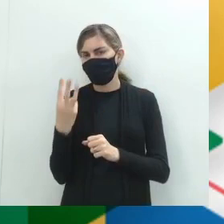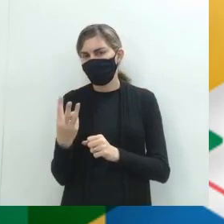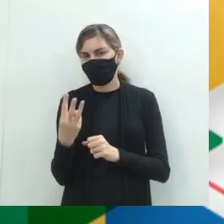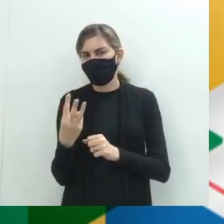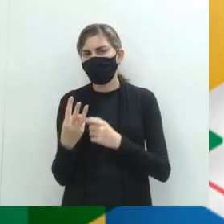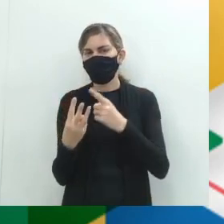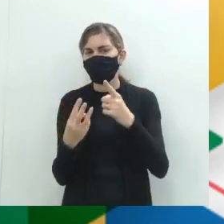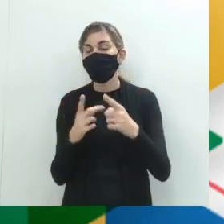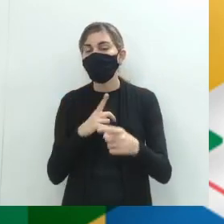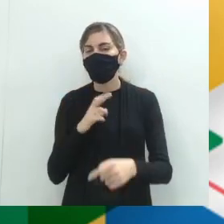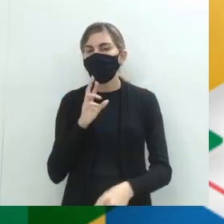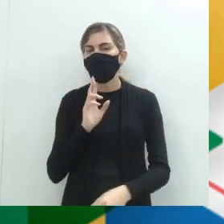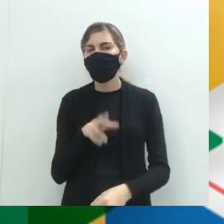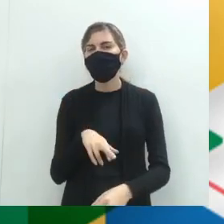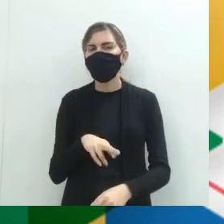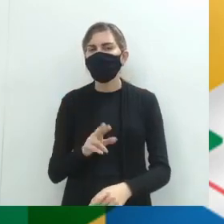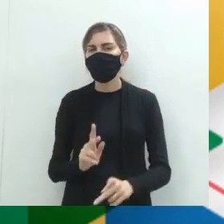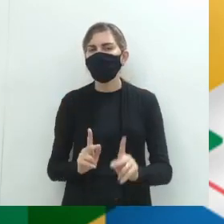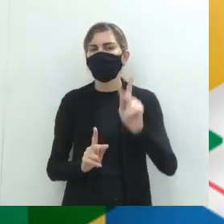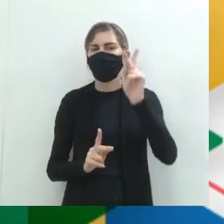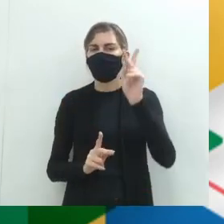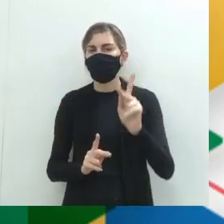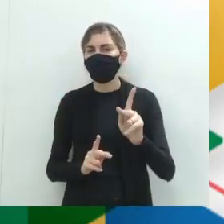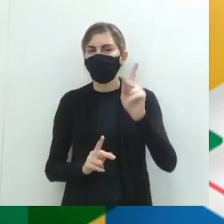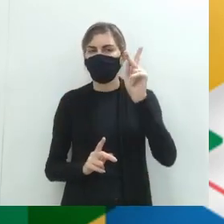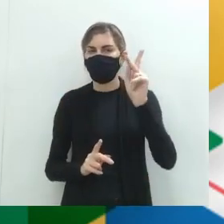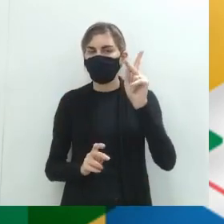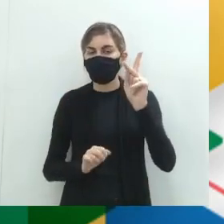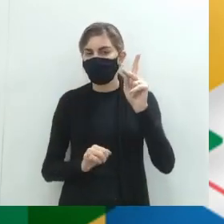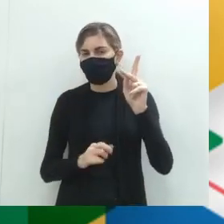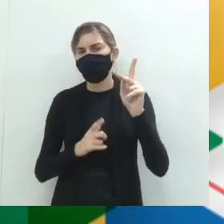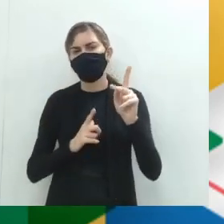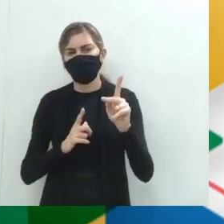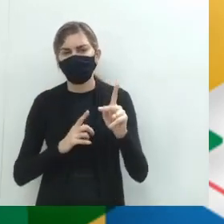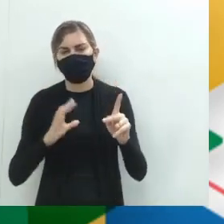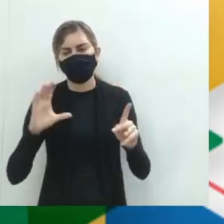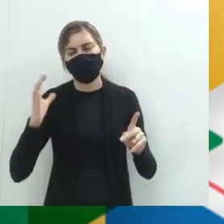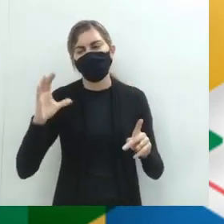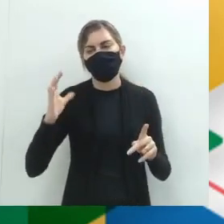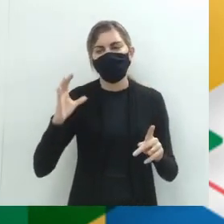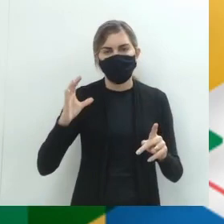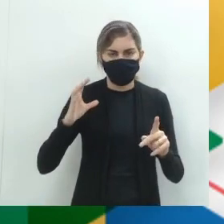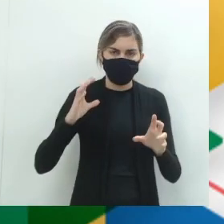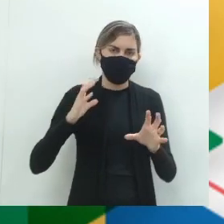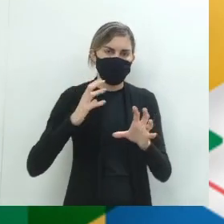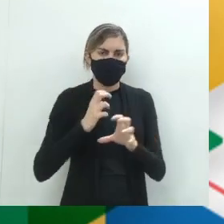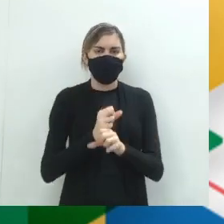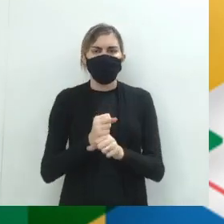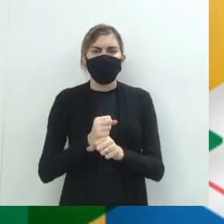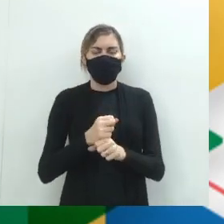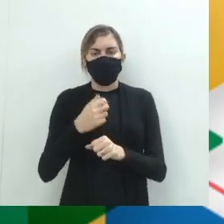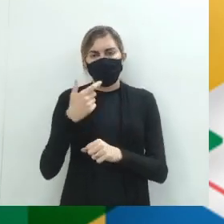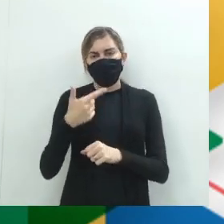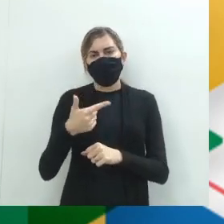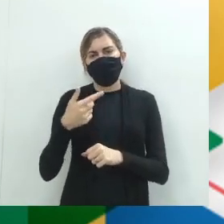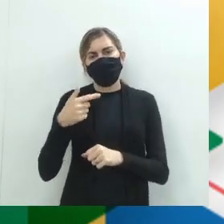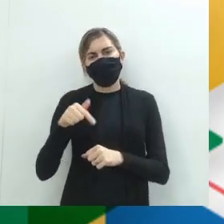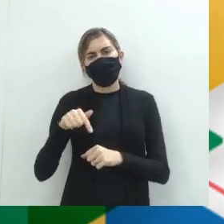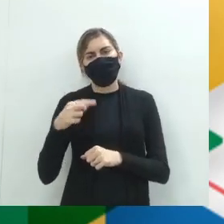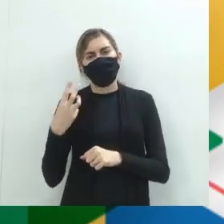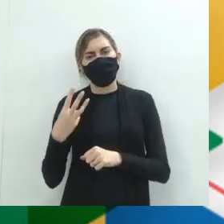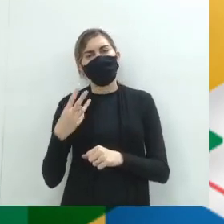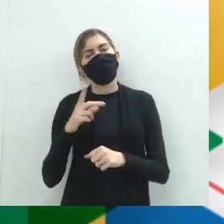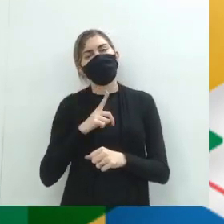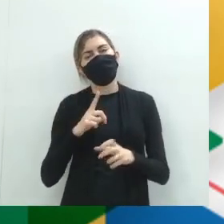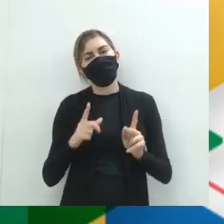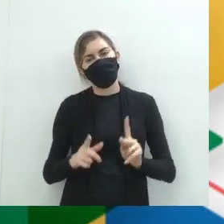273, tu tem a resposta em Kelvin. Então, se tu pega Celsius e soma 273, tem Kelvin. E